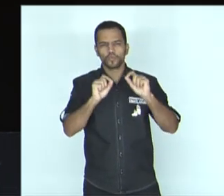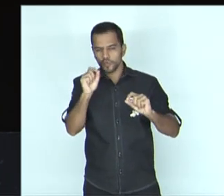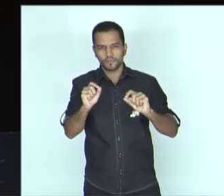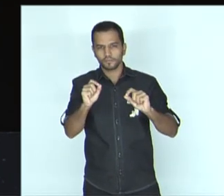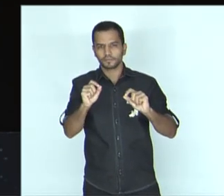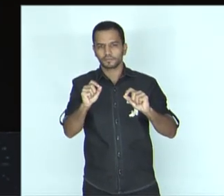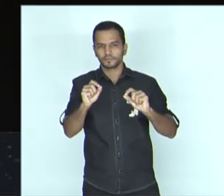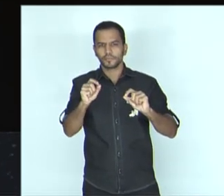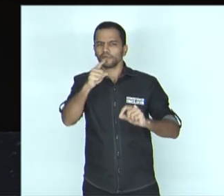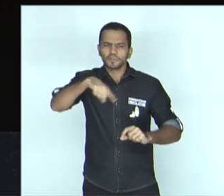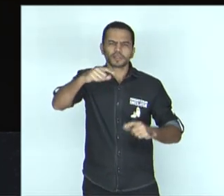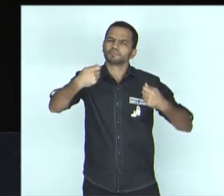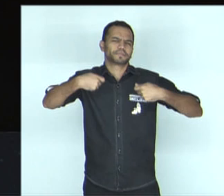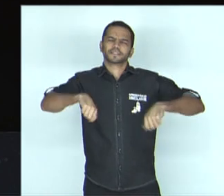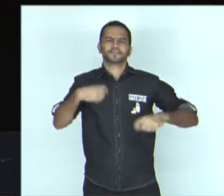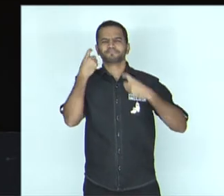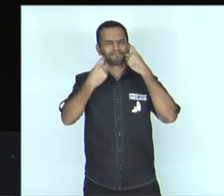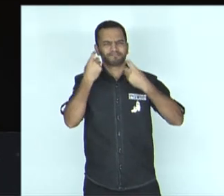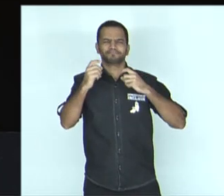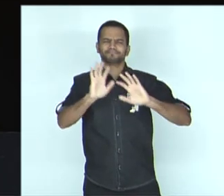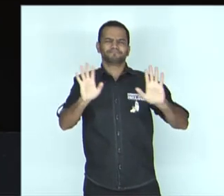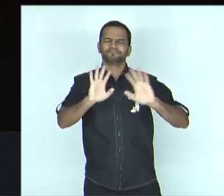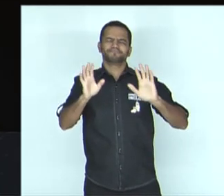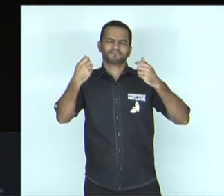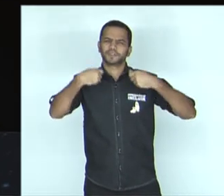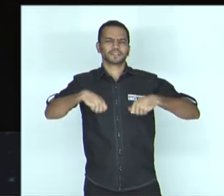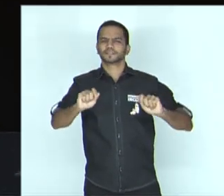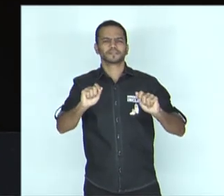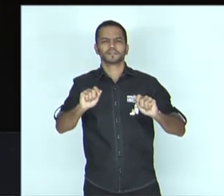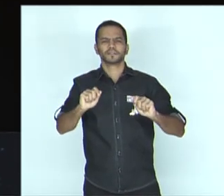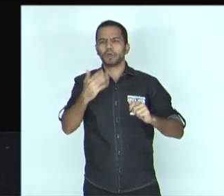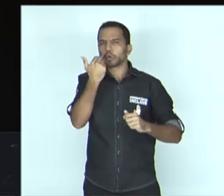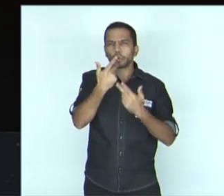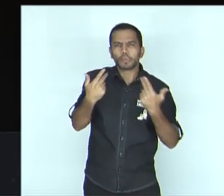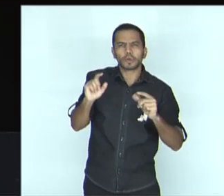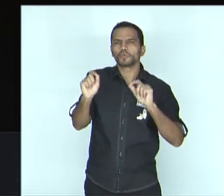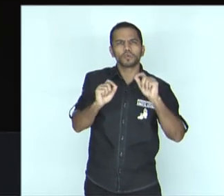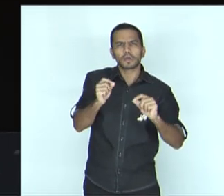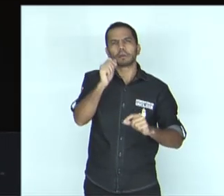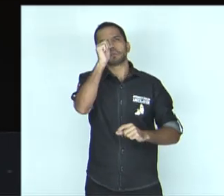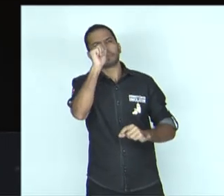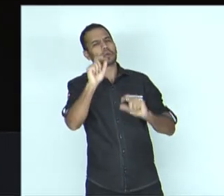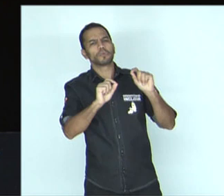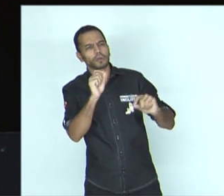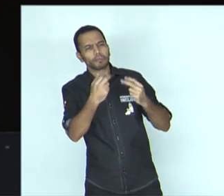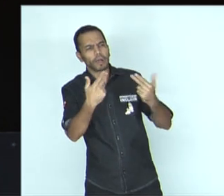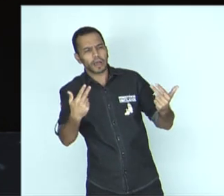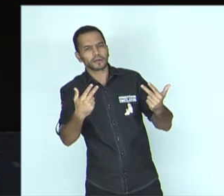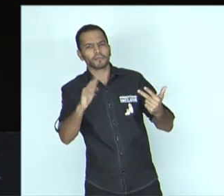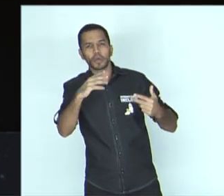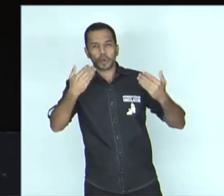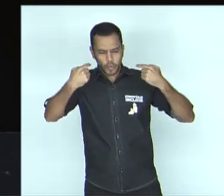digo, não se preocupem com a sua própria vida, quanto ao que comer ou beber, nem com o seu